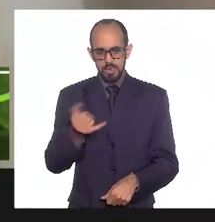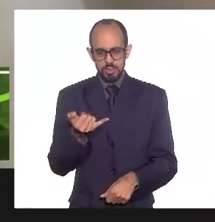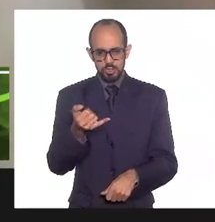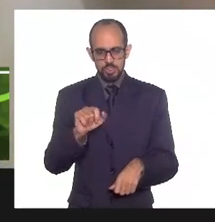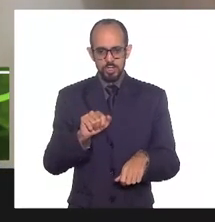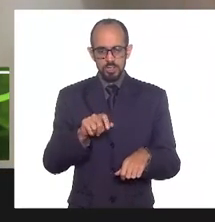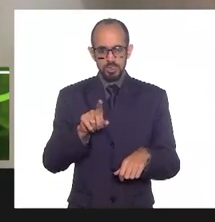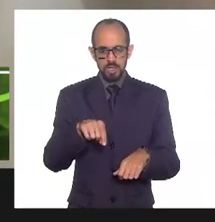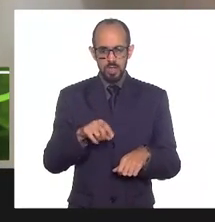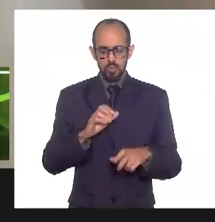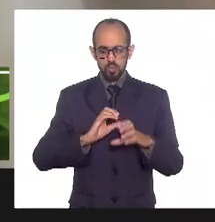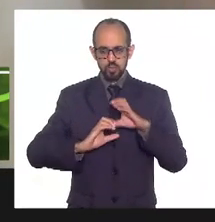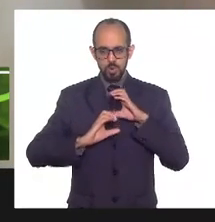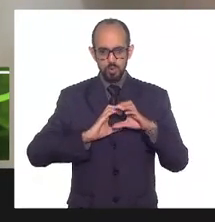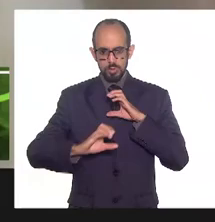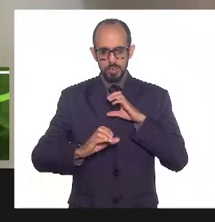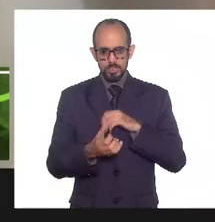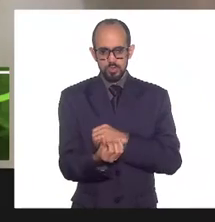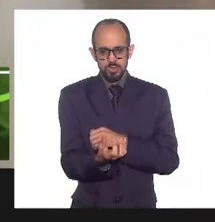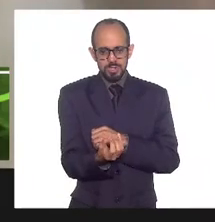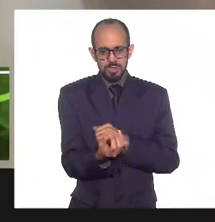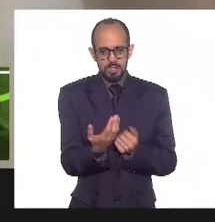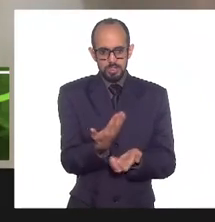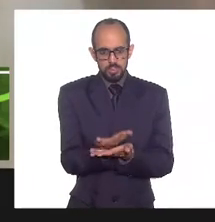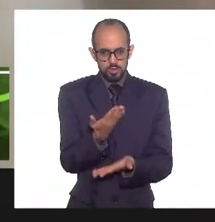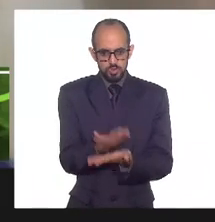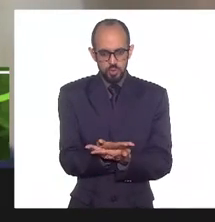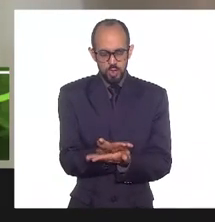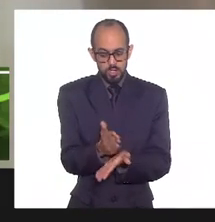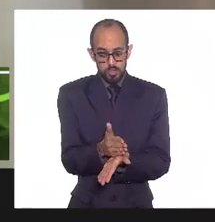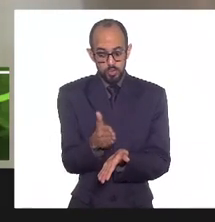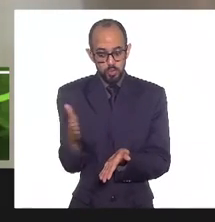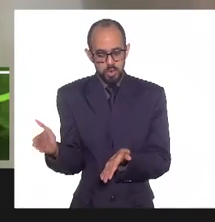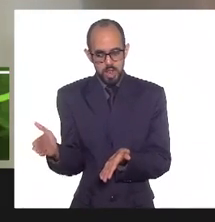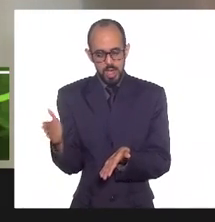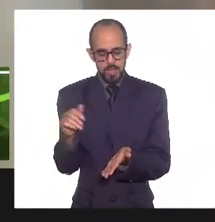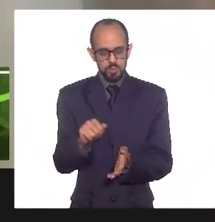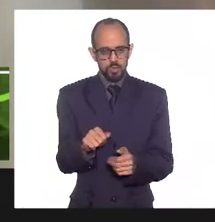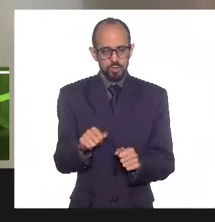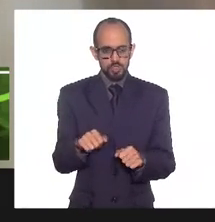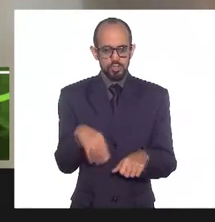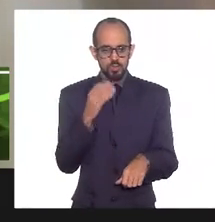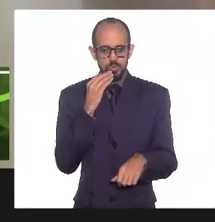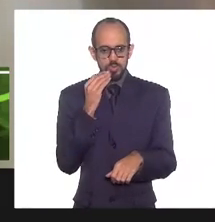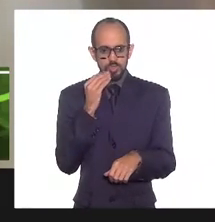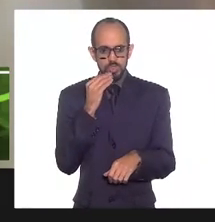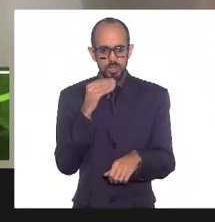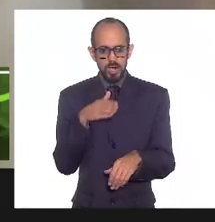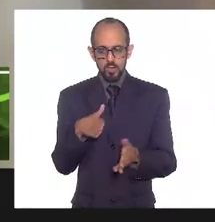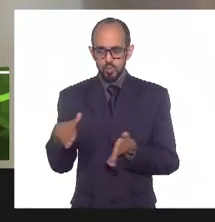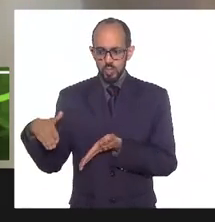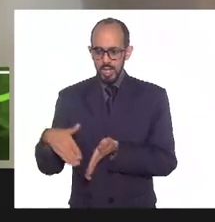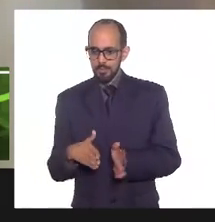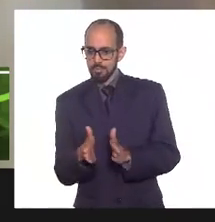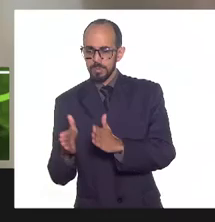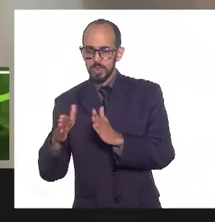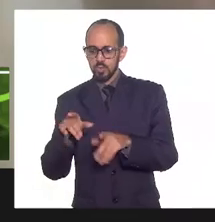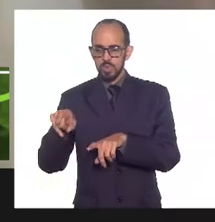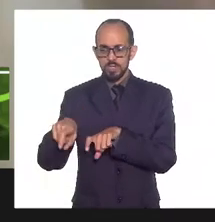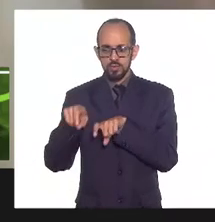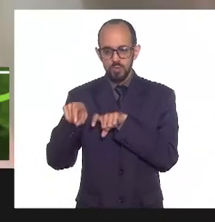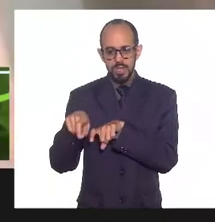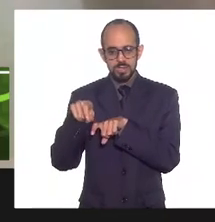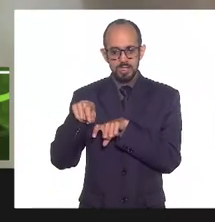60 escolas e de lá nós poderíamos entrar no circuito das fazendas nós já fizemos um levantamento